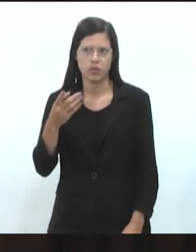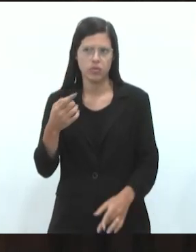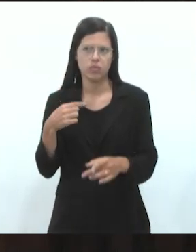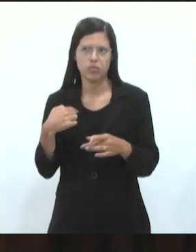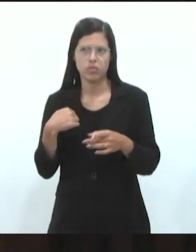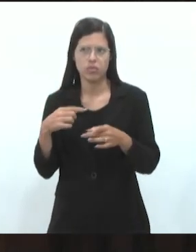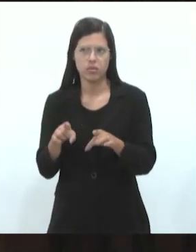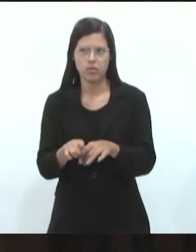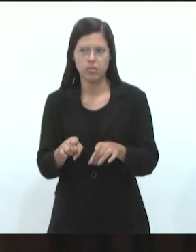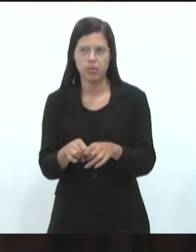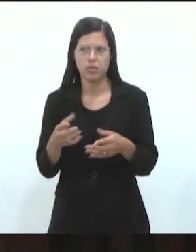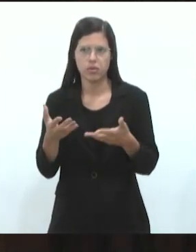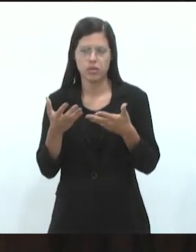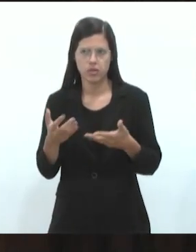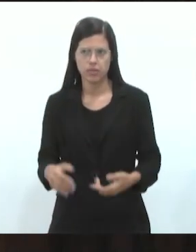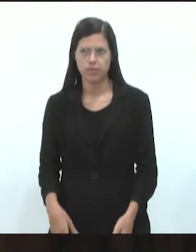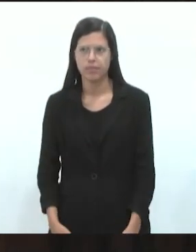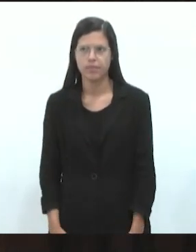Carlos Mendes.